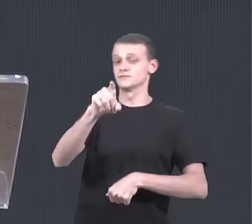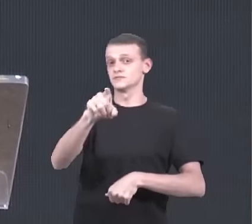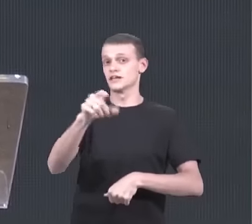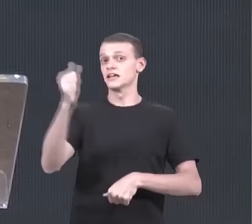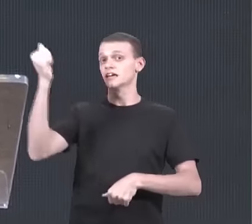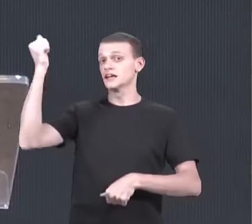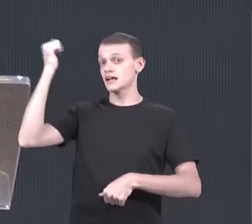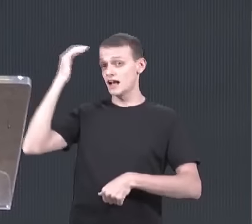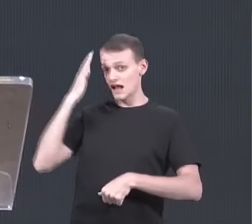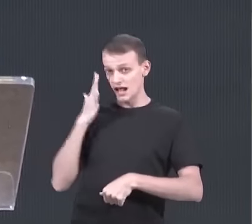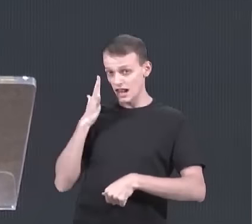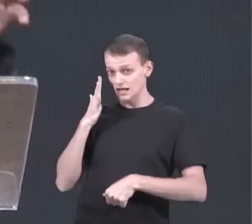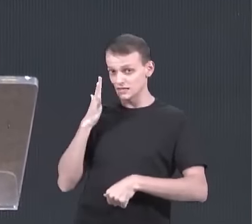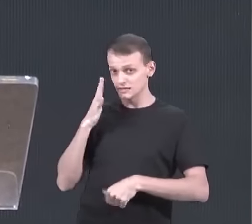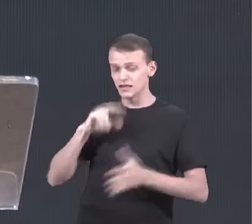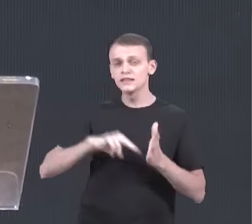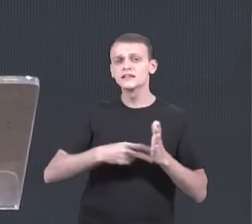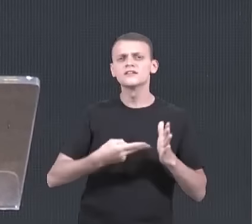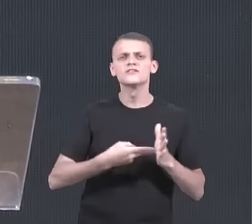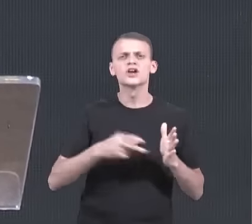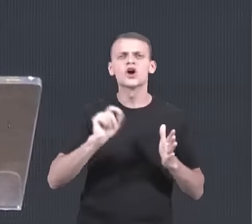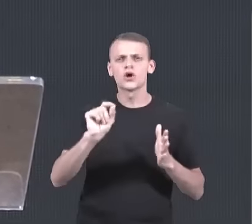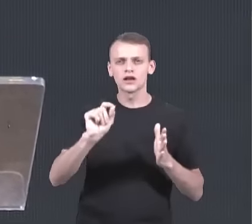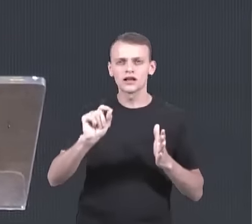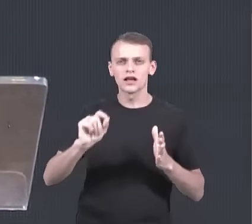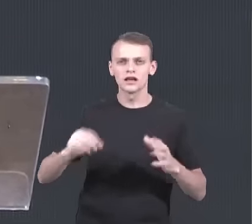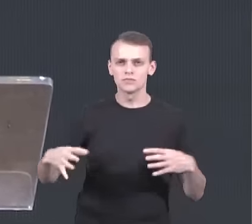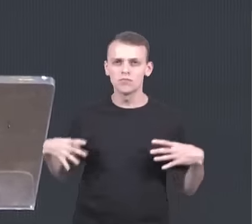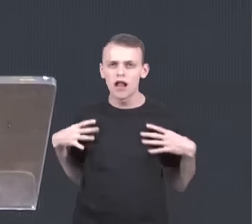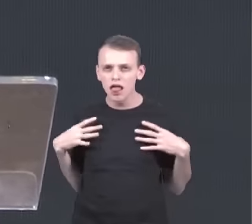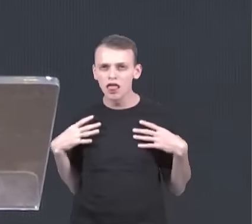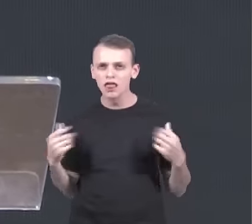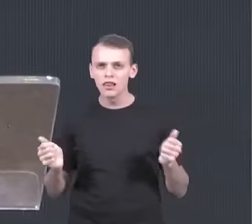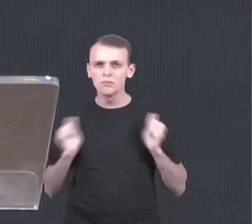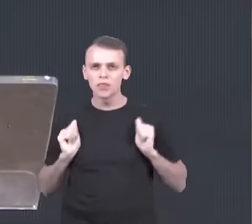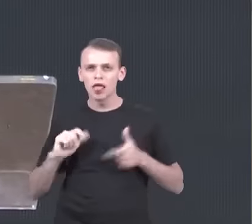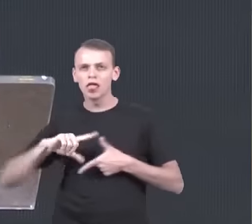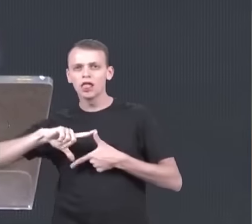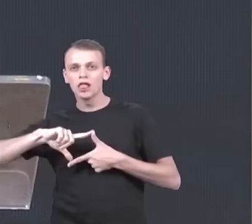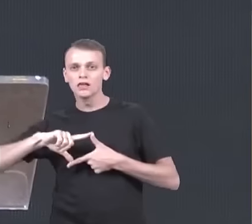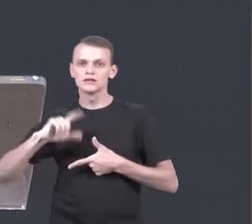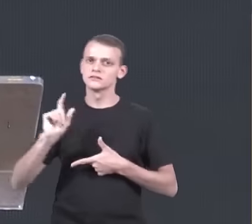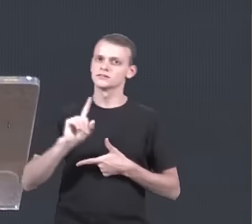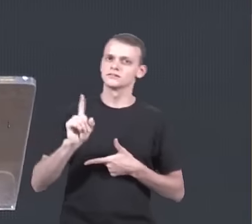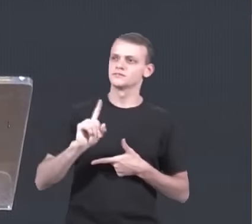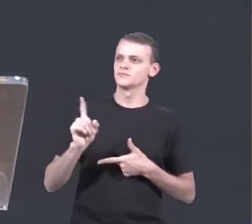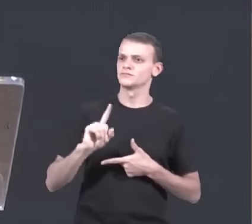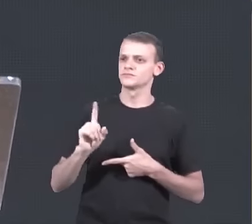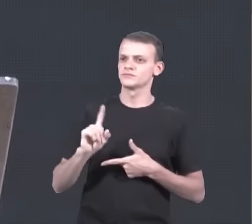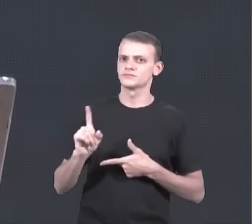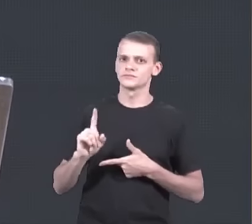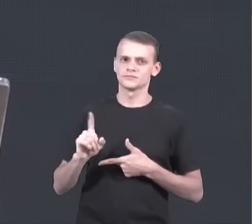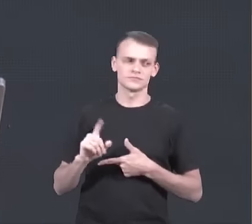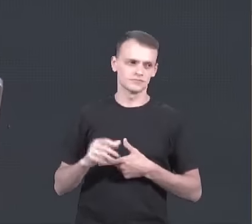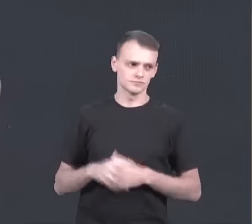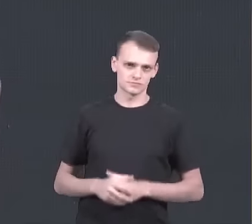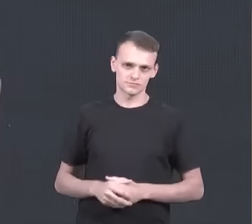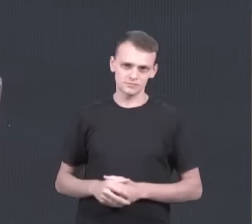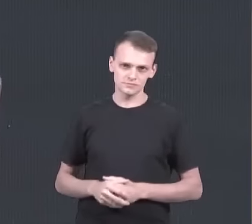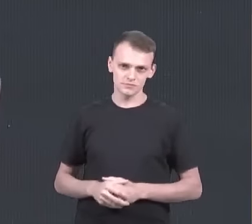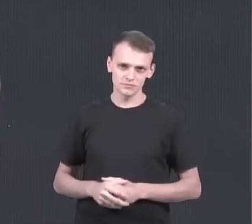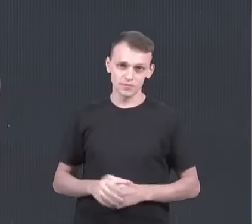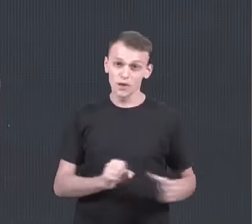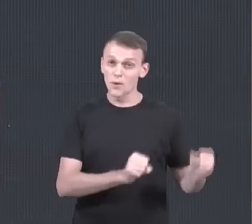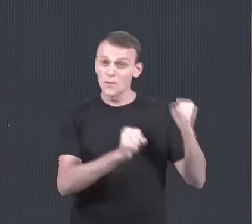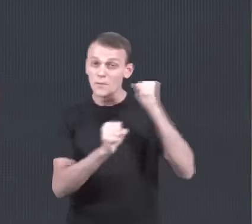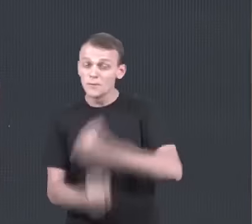não significa receber alguma folga, mas significa uma corrente constante de